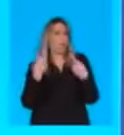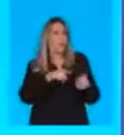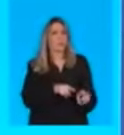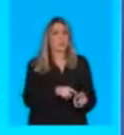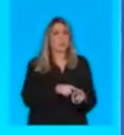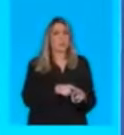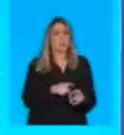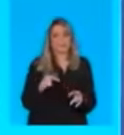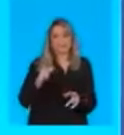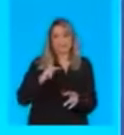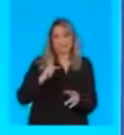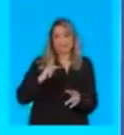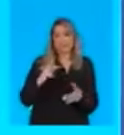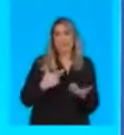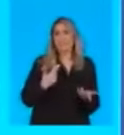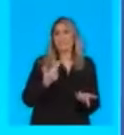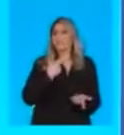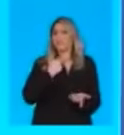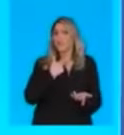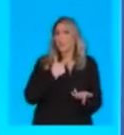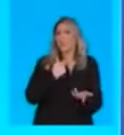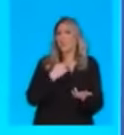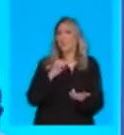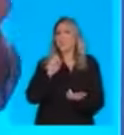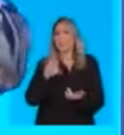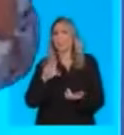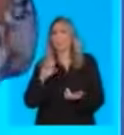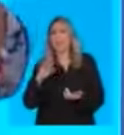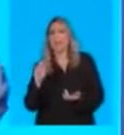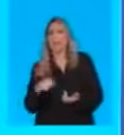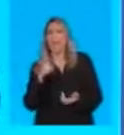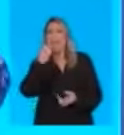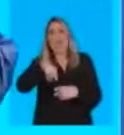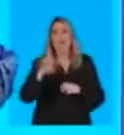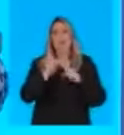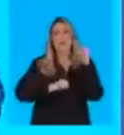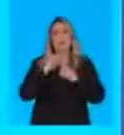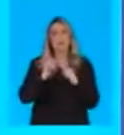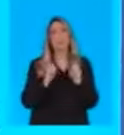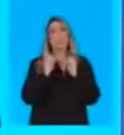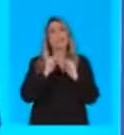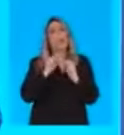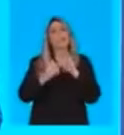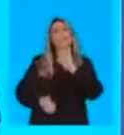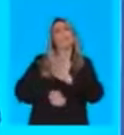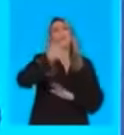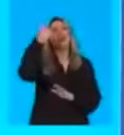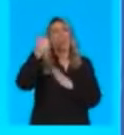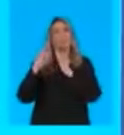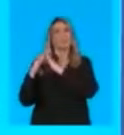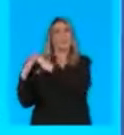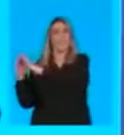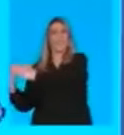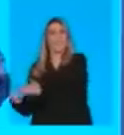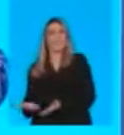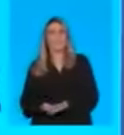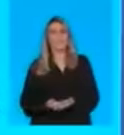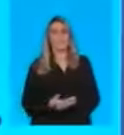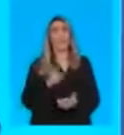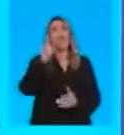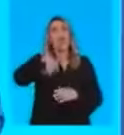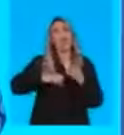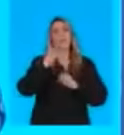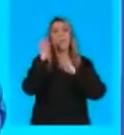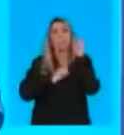a empresa importantíssima ela é uma empresa que pode subir as favelas o que o mercado não fará ela é uma empresa que tem